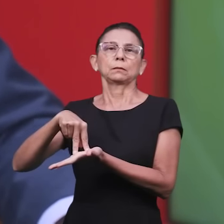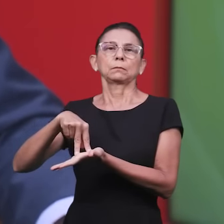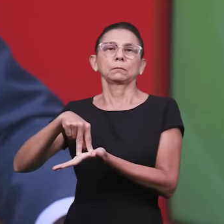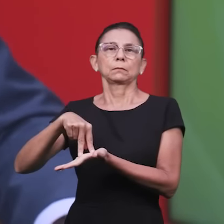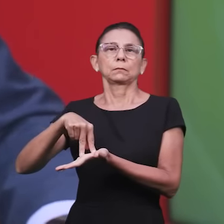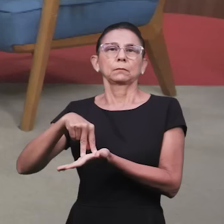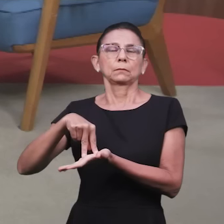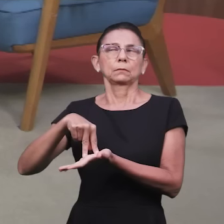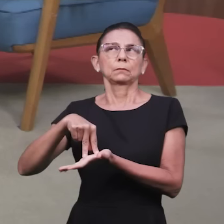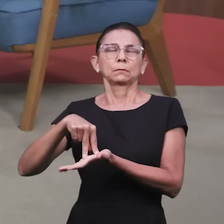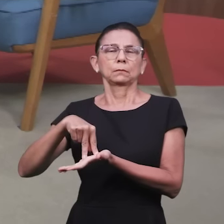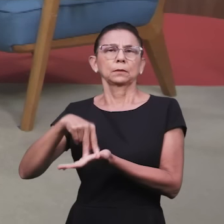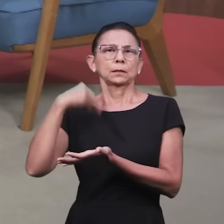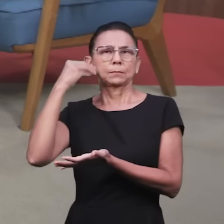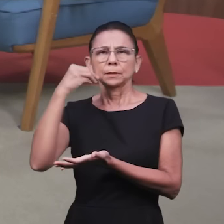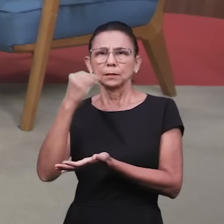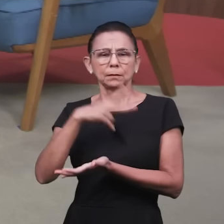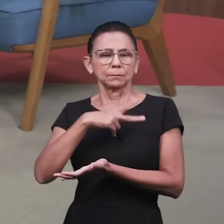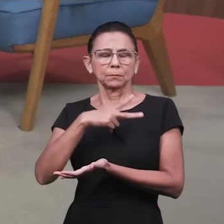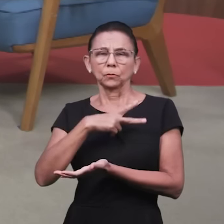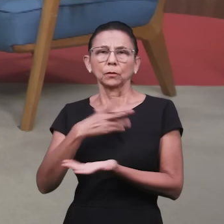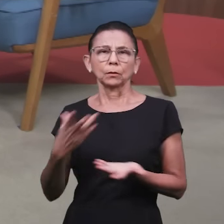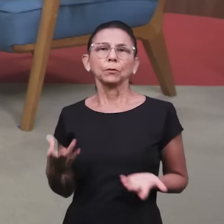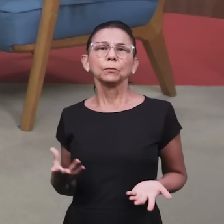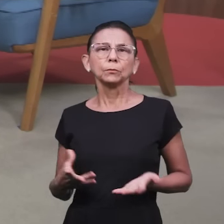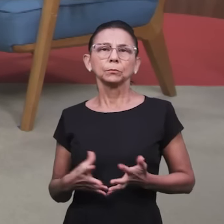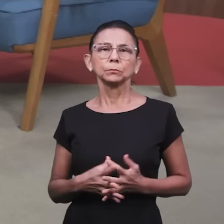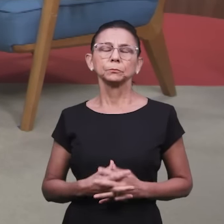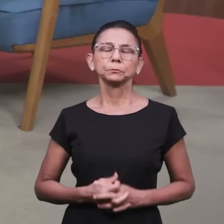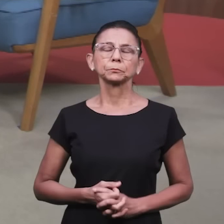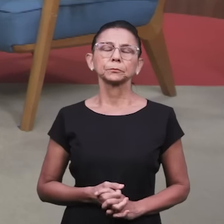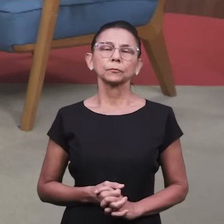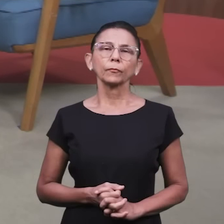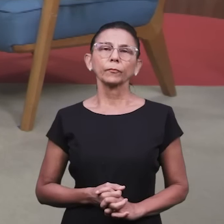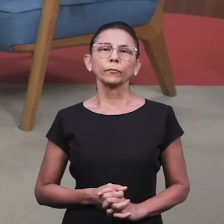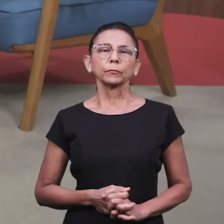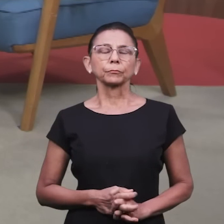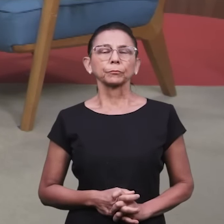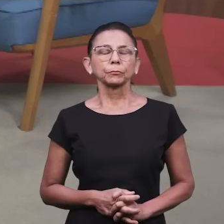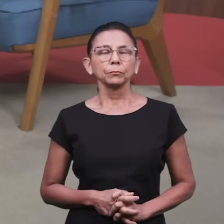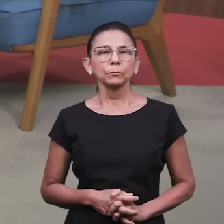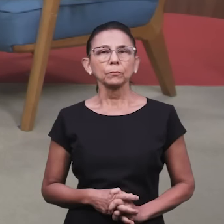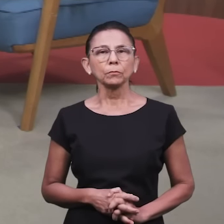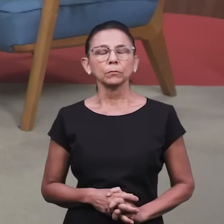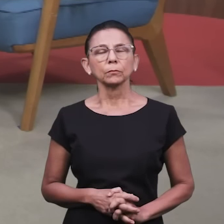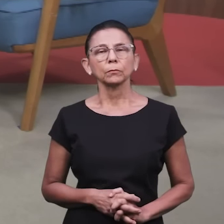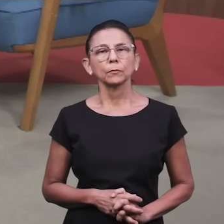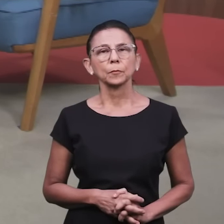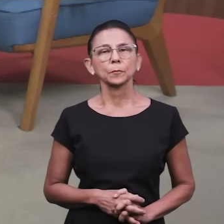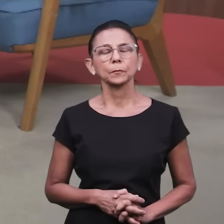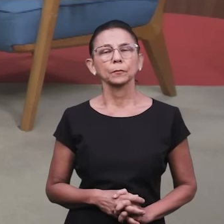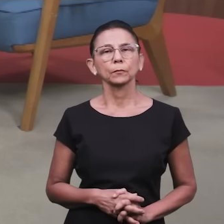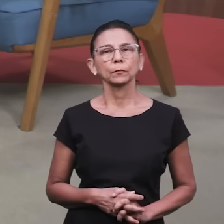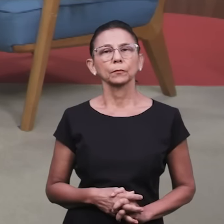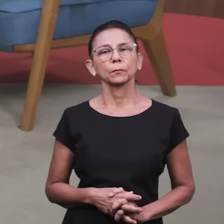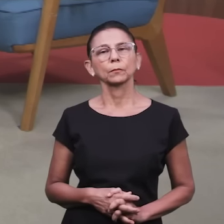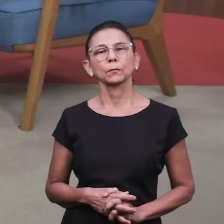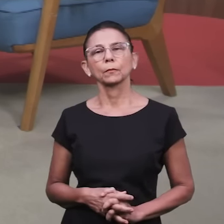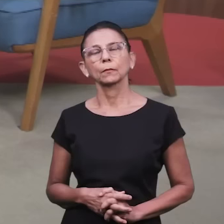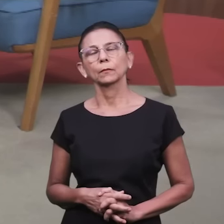Daniel. Gostamos, né, Sérgio? Há um cristianismo,